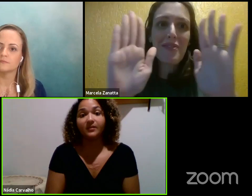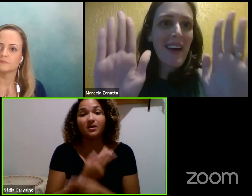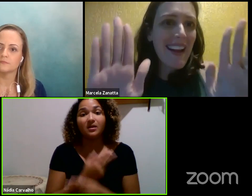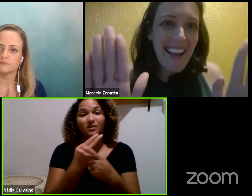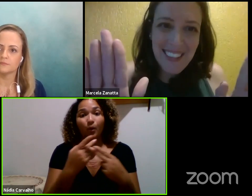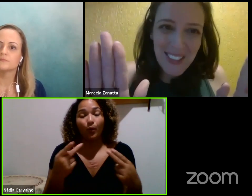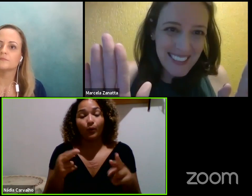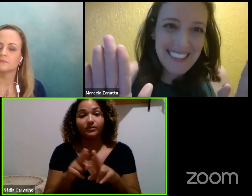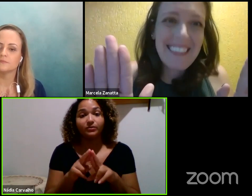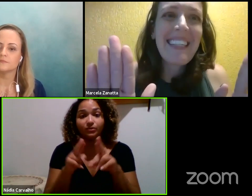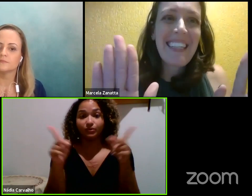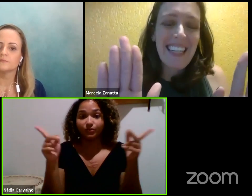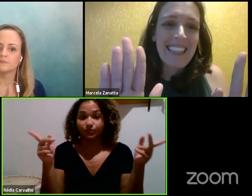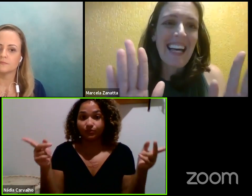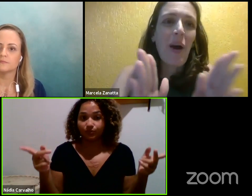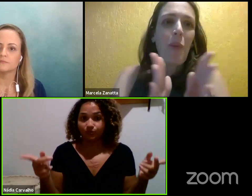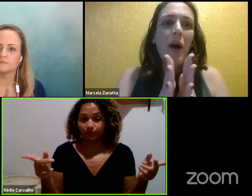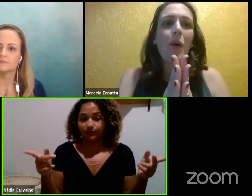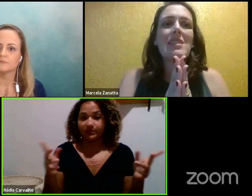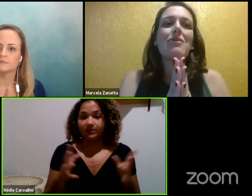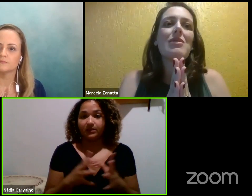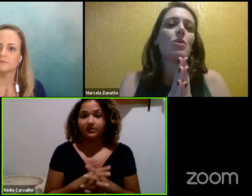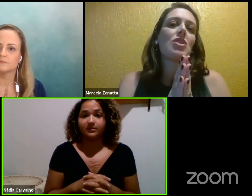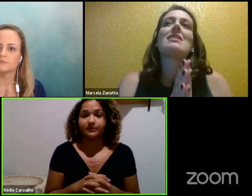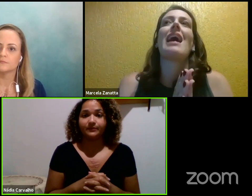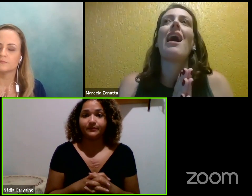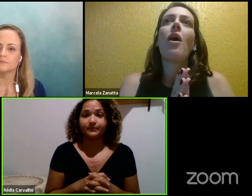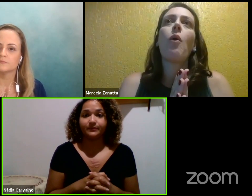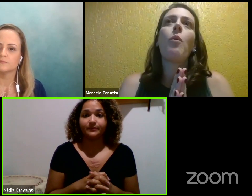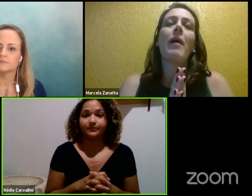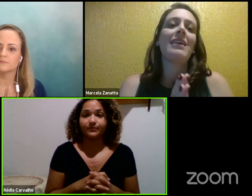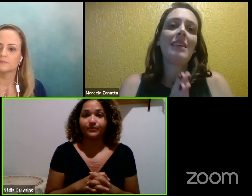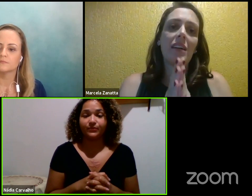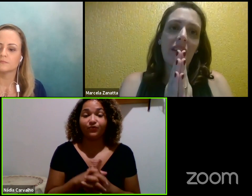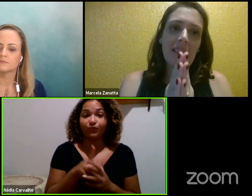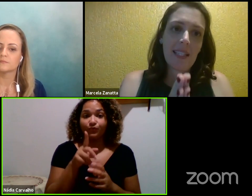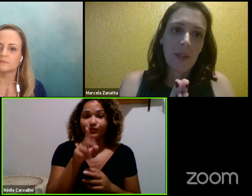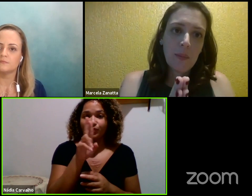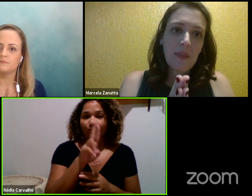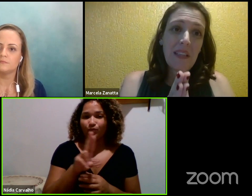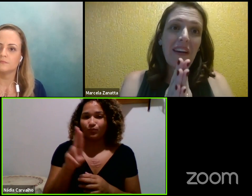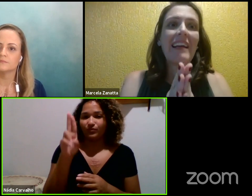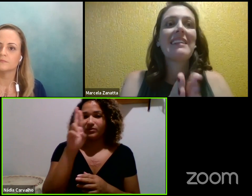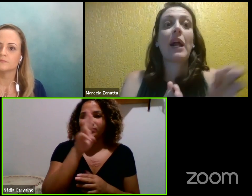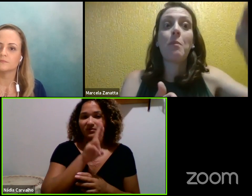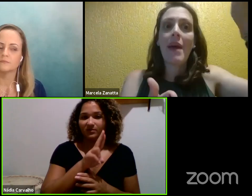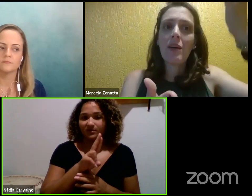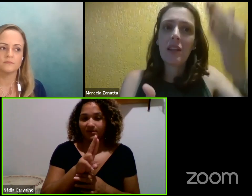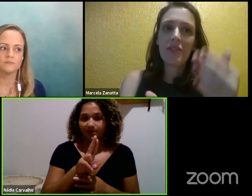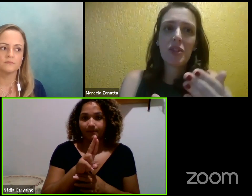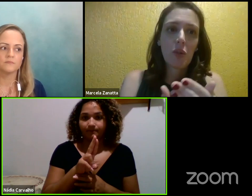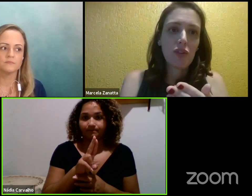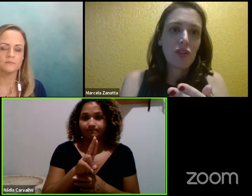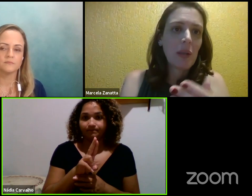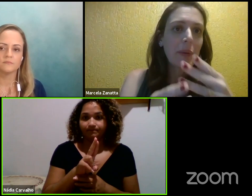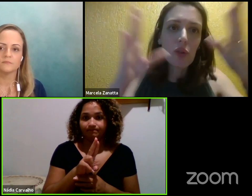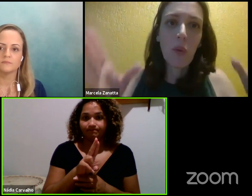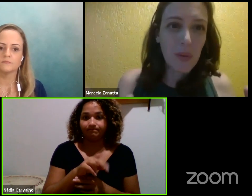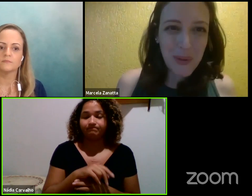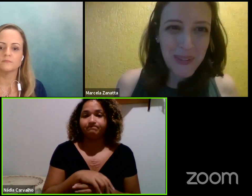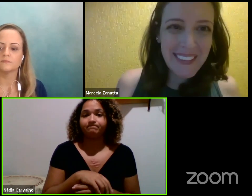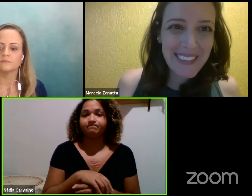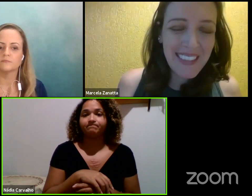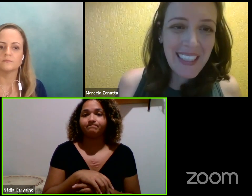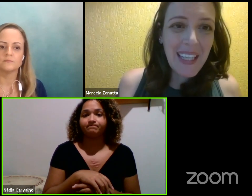totalmente diferentes. Tá? Uma coisa é você utilizar uma intervenção que vai entrar no meio da fisiologia para